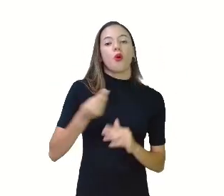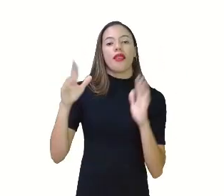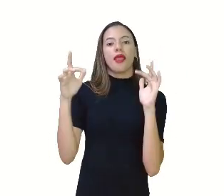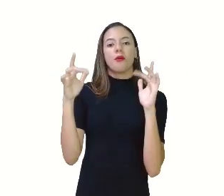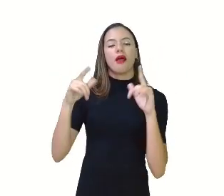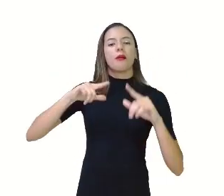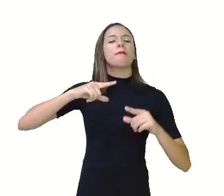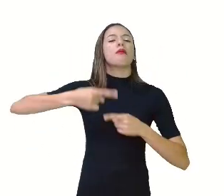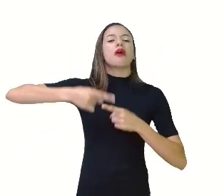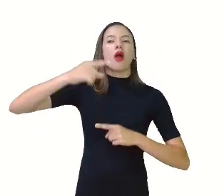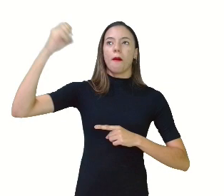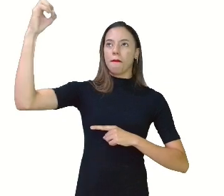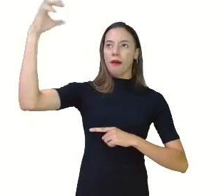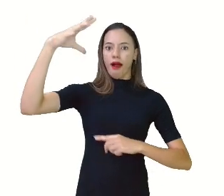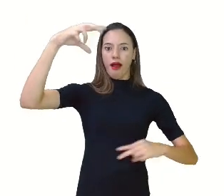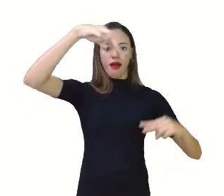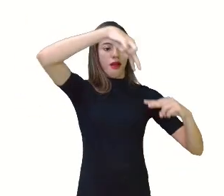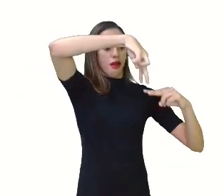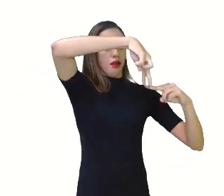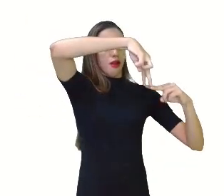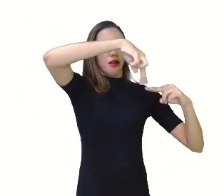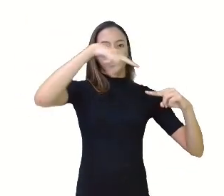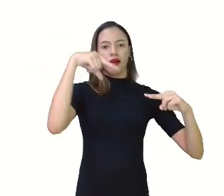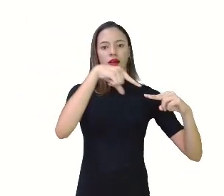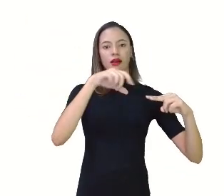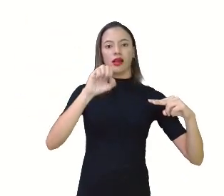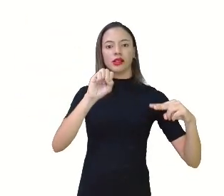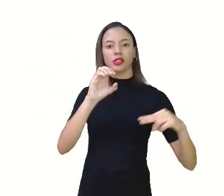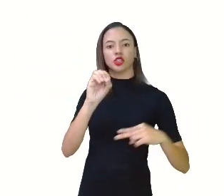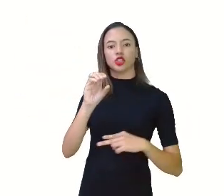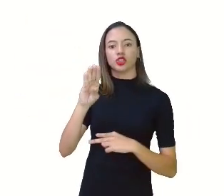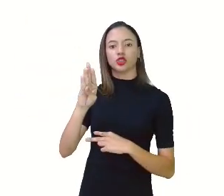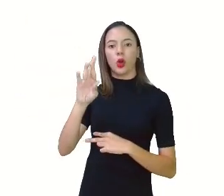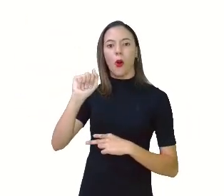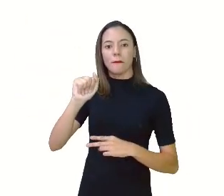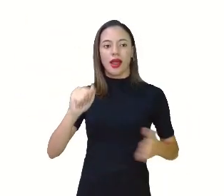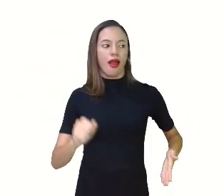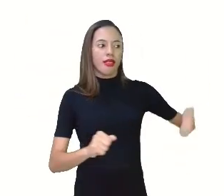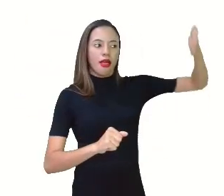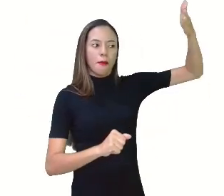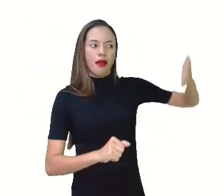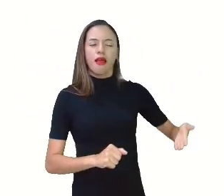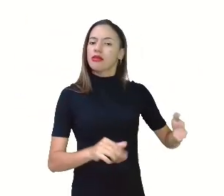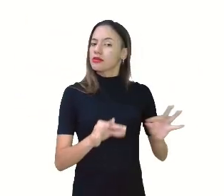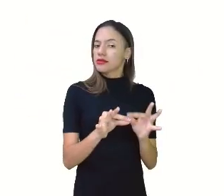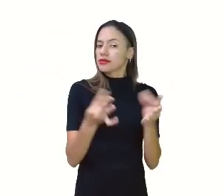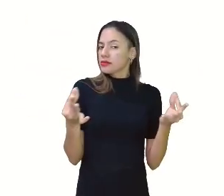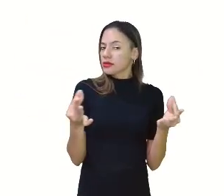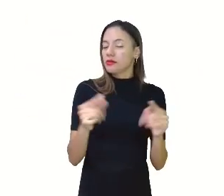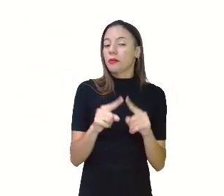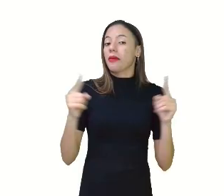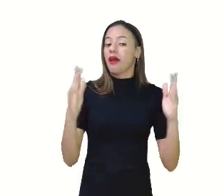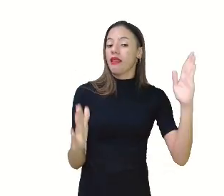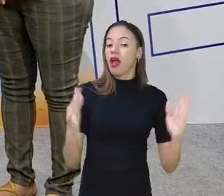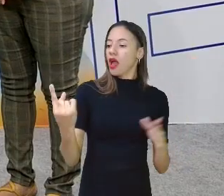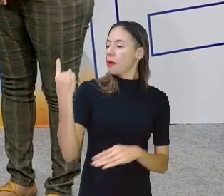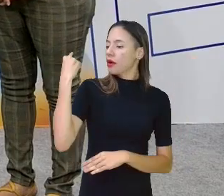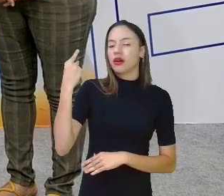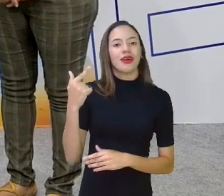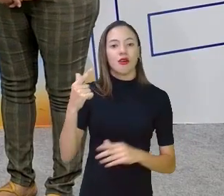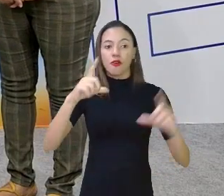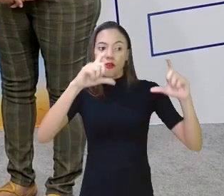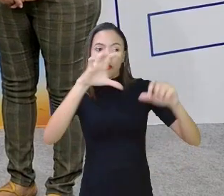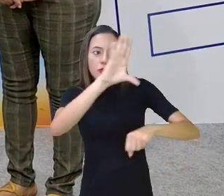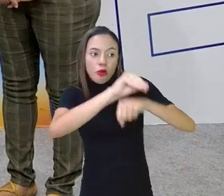só faz transmitir a sombra na parede. Coisa simples, né? Mas naquela época a gente não tinha